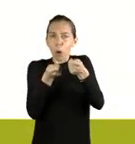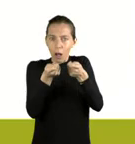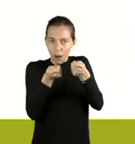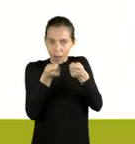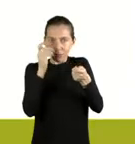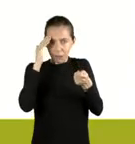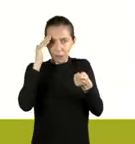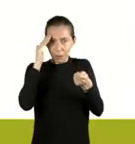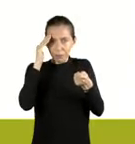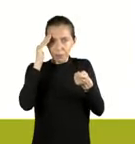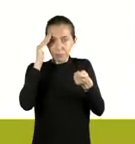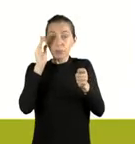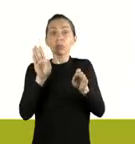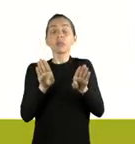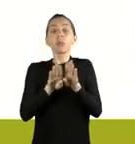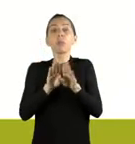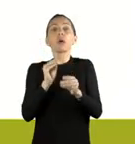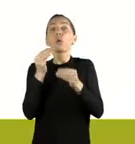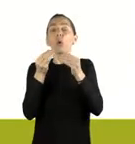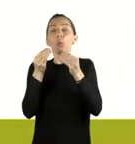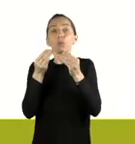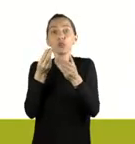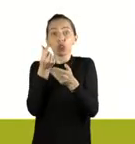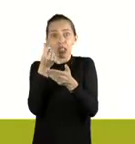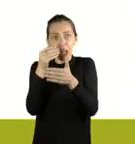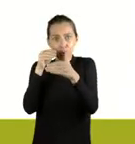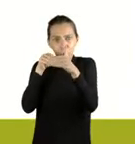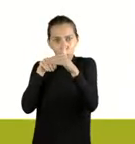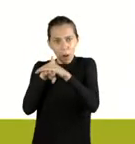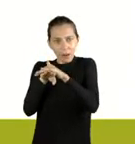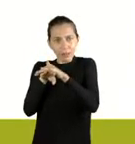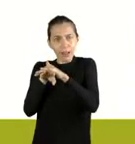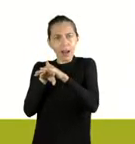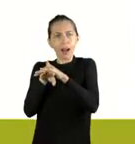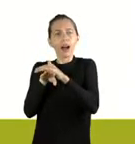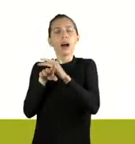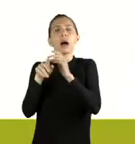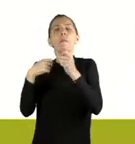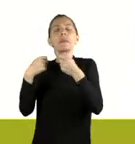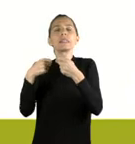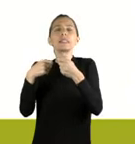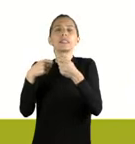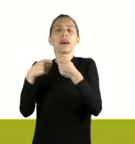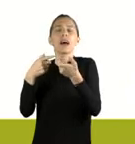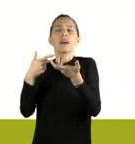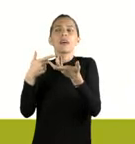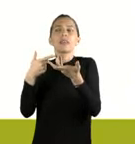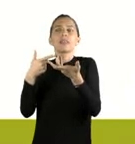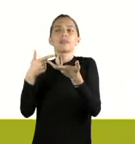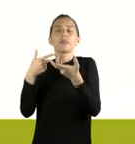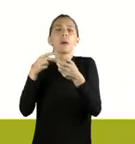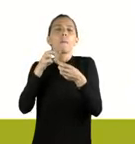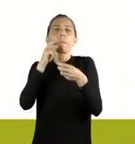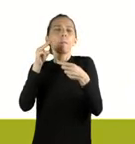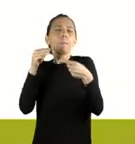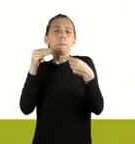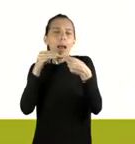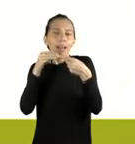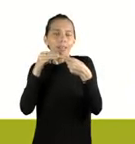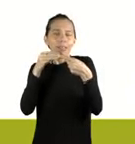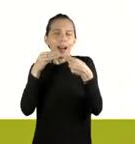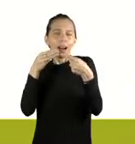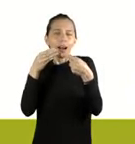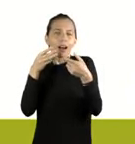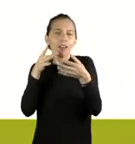Comece a guardar dinheiro de forma, né, metas plausíveis. Então, se hoje